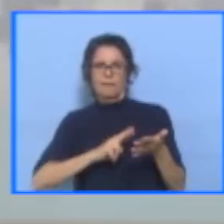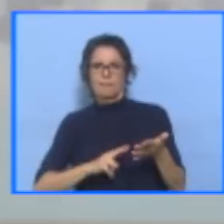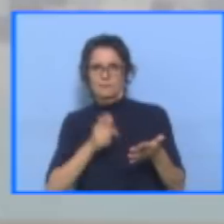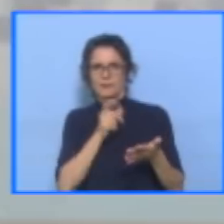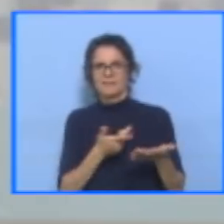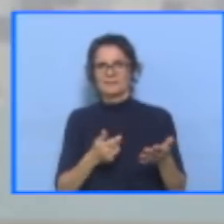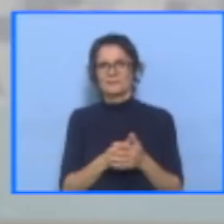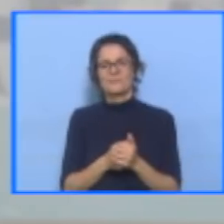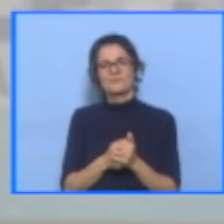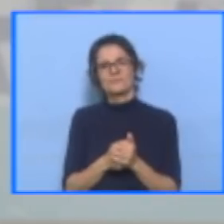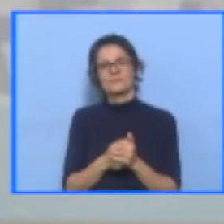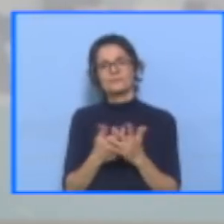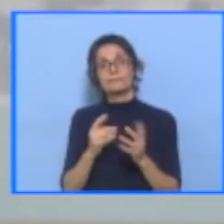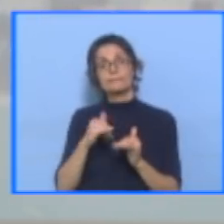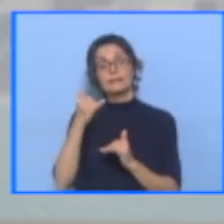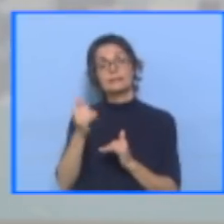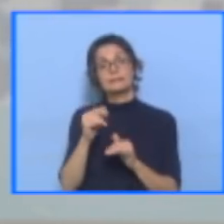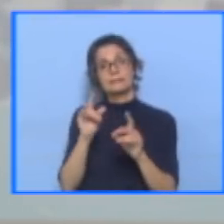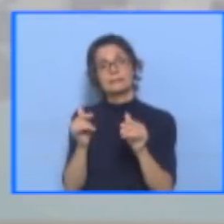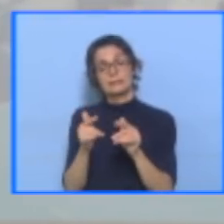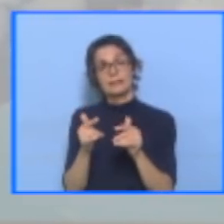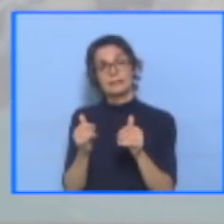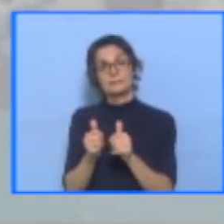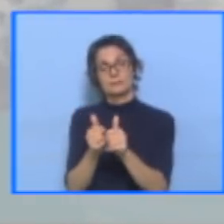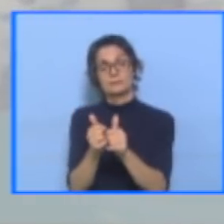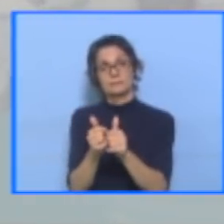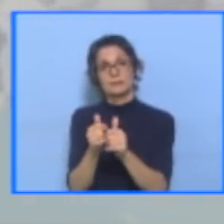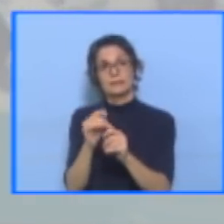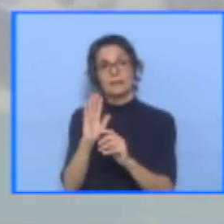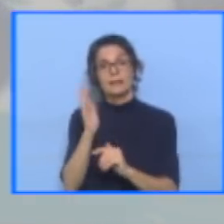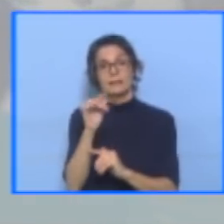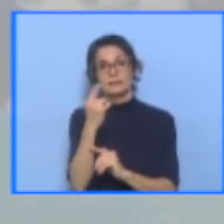atualidade. Mais logo é na rádio que vamos ao seu encontro, na Antena 1,